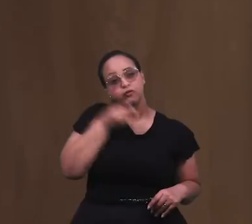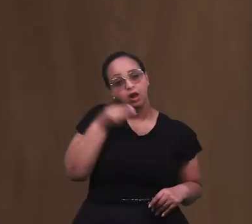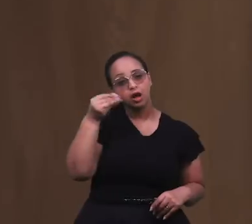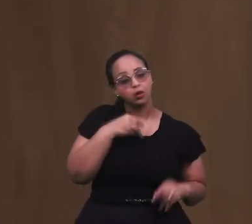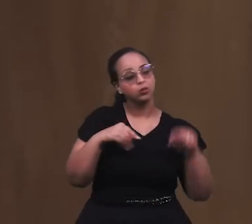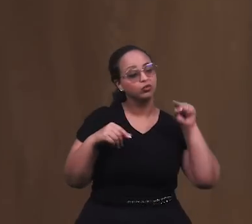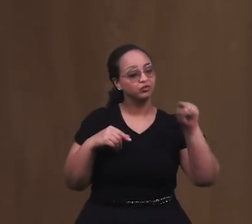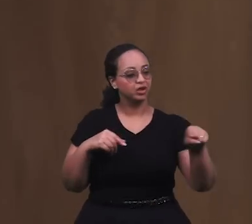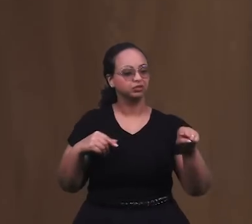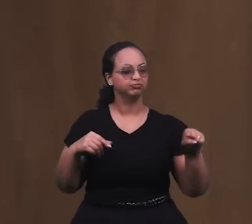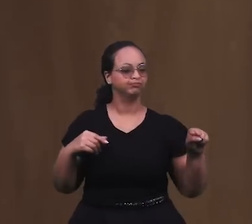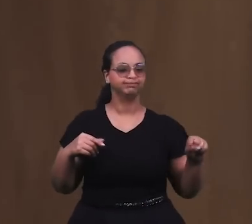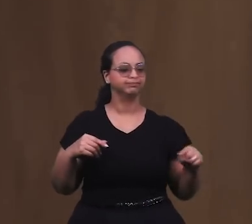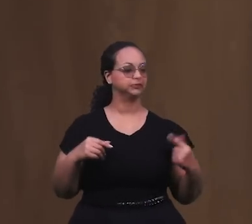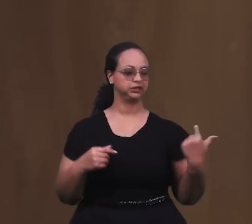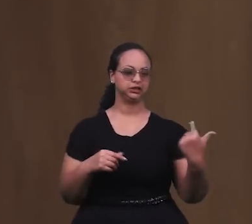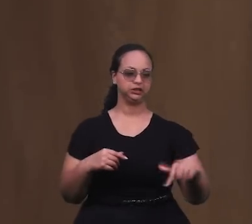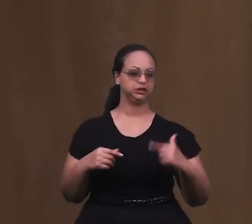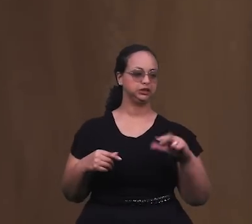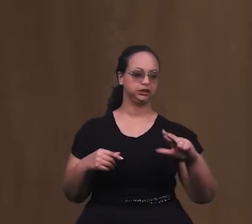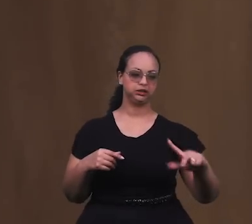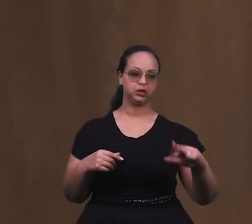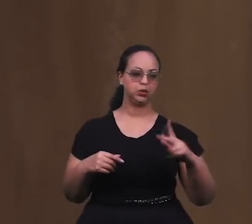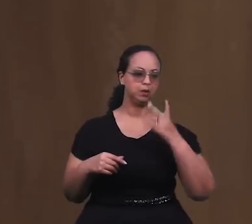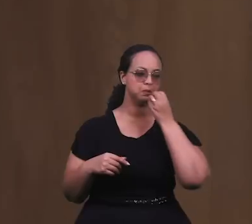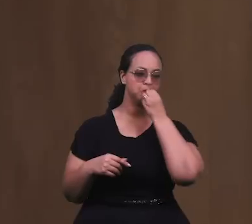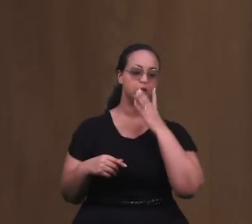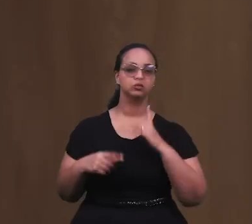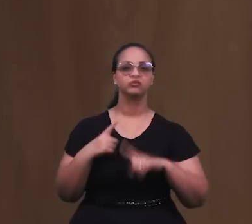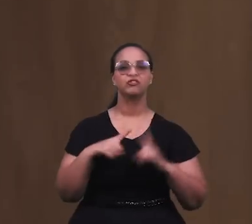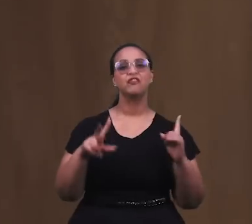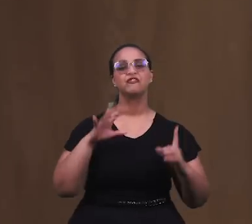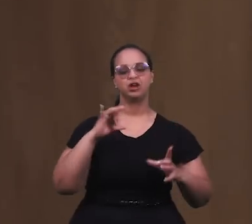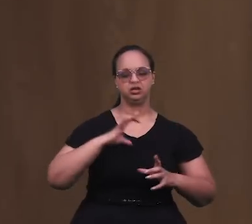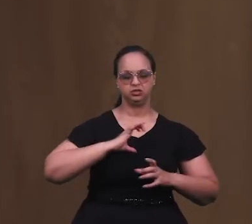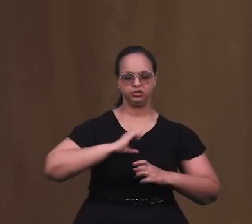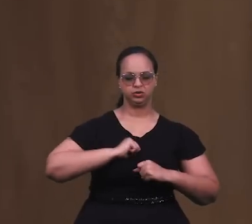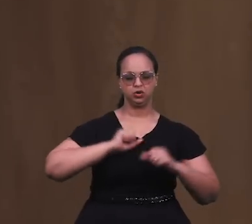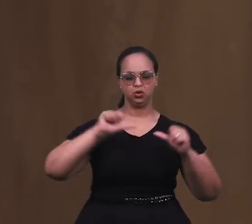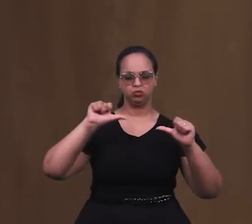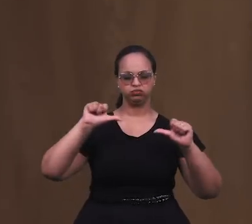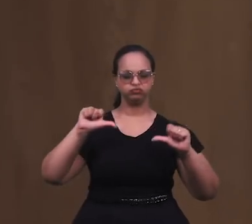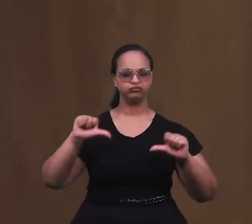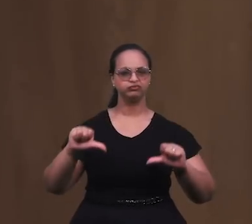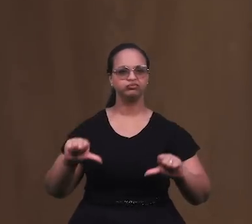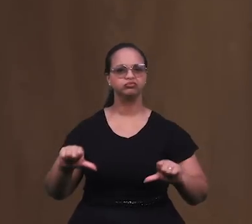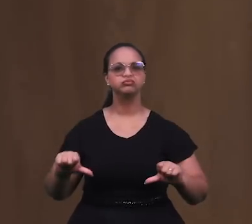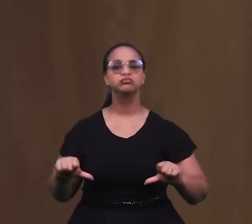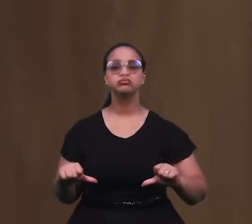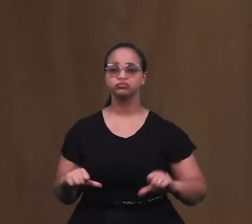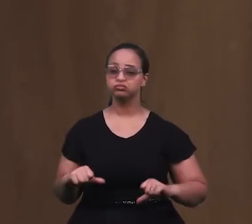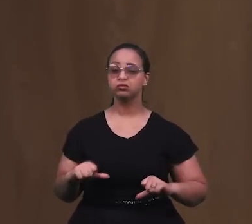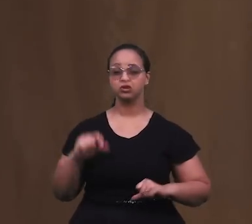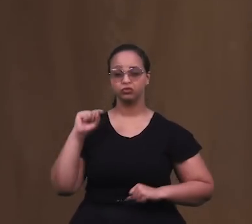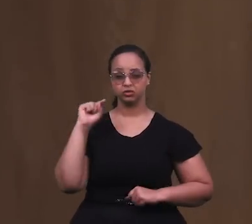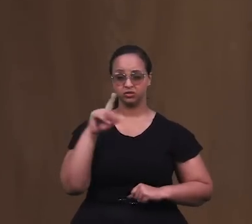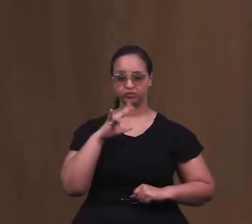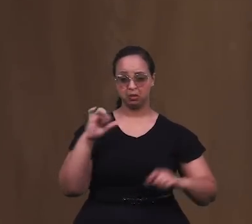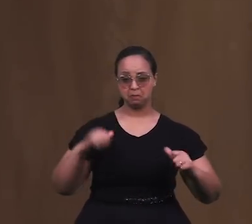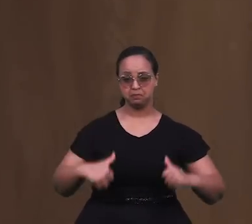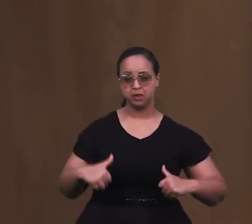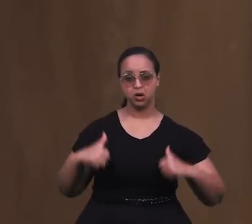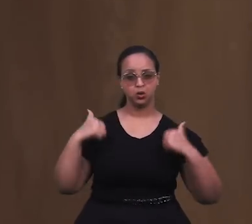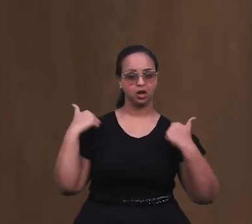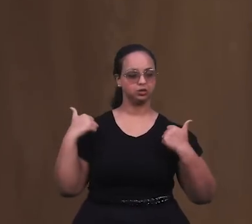uma palavra que não vem de Deus, aquela mágoa se agrava ainda mais. Sua situação, ao invés de melhorar,